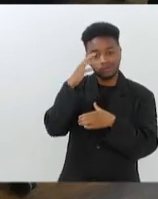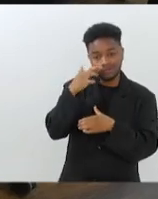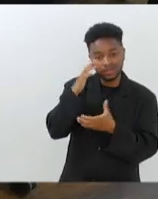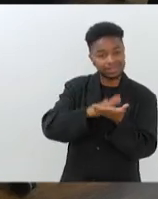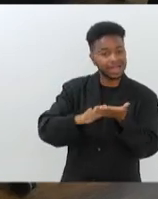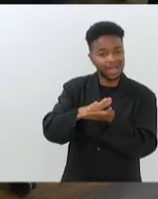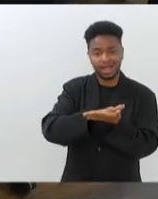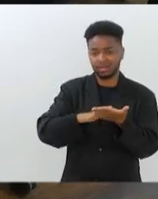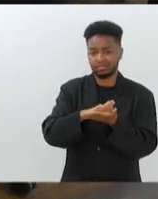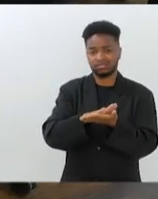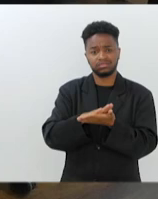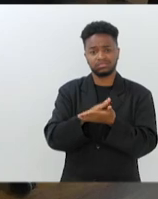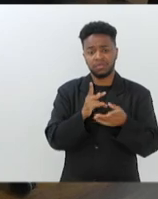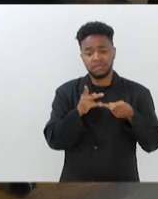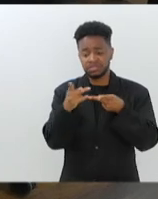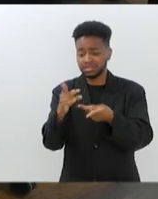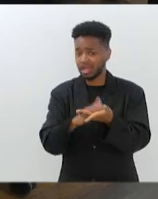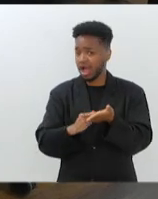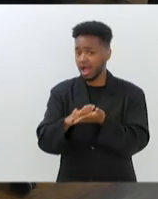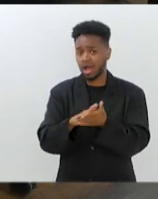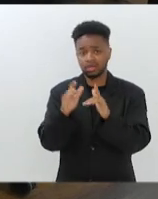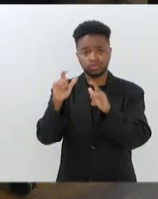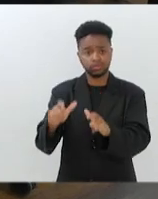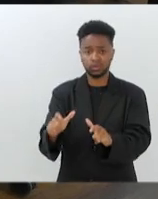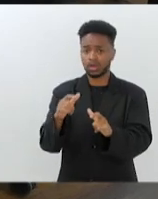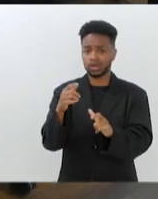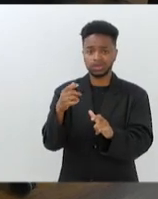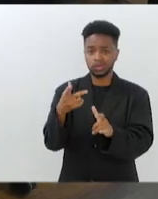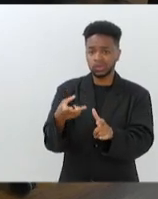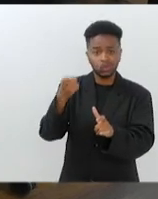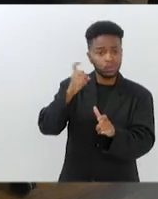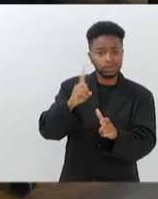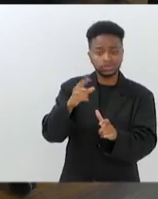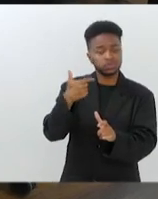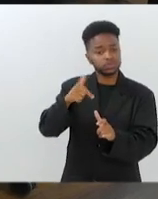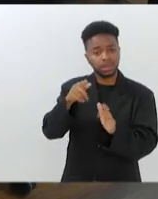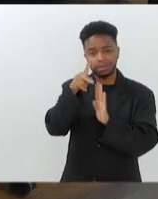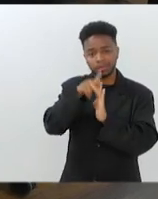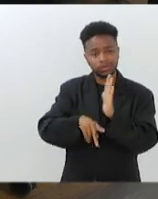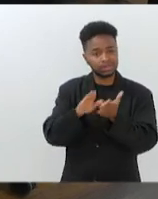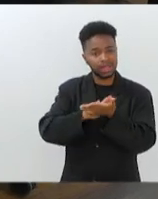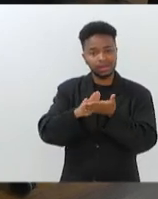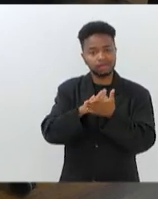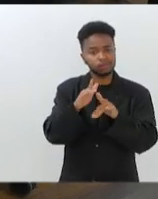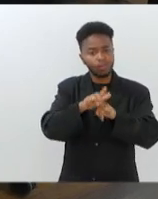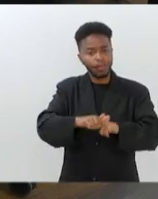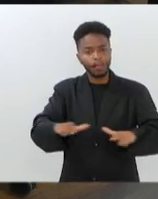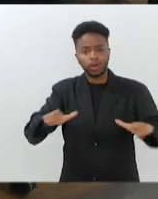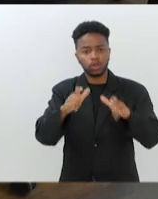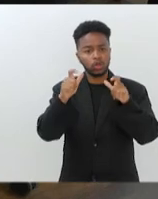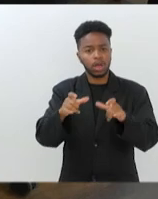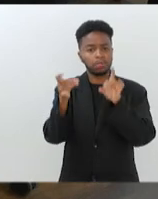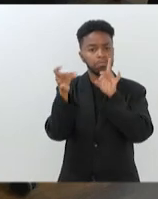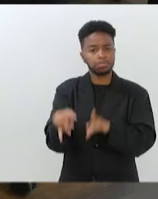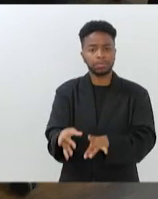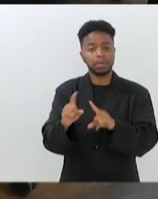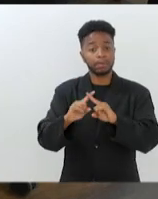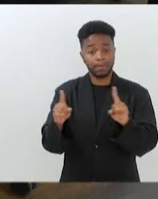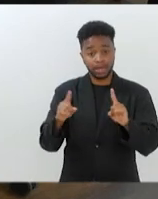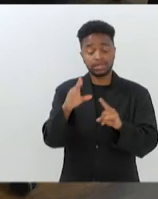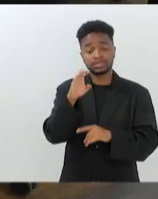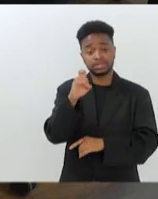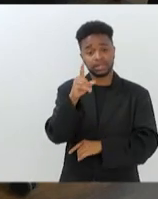que pudesse ter ido L observado que não tinha projeto nenum Casa Vazia abandonada ainda assim